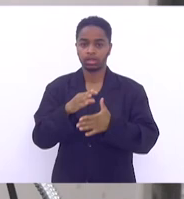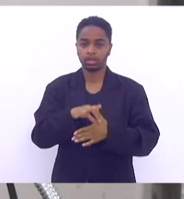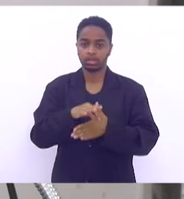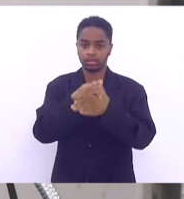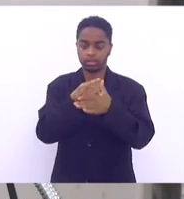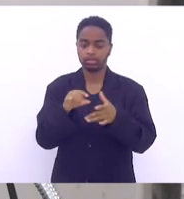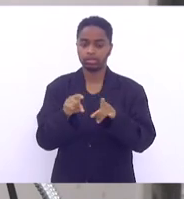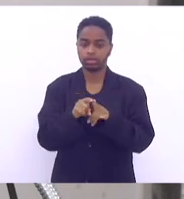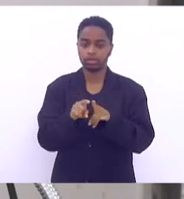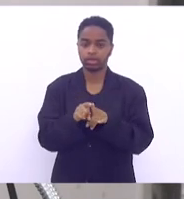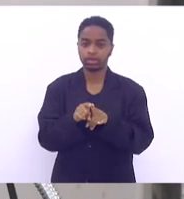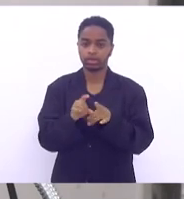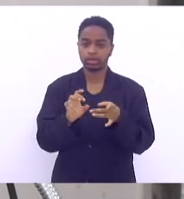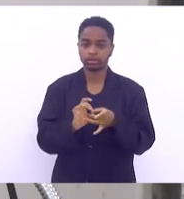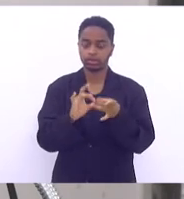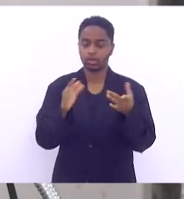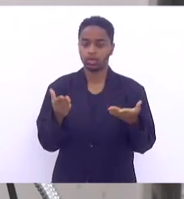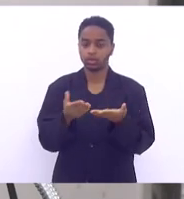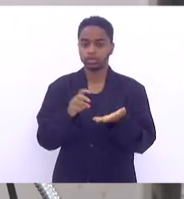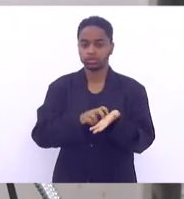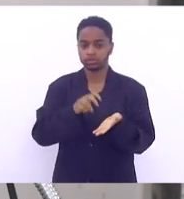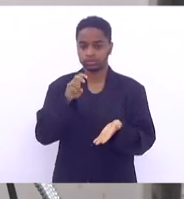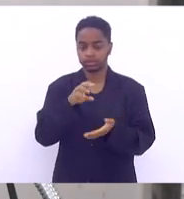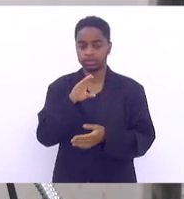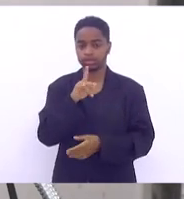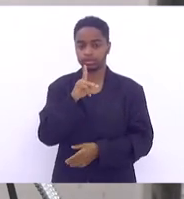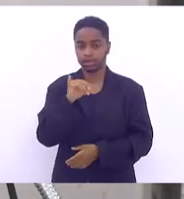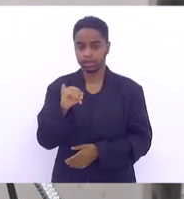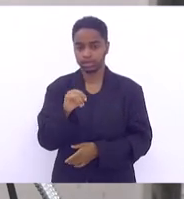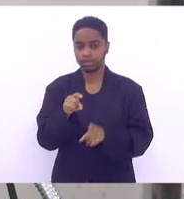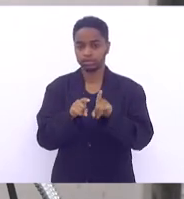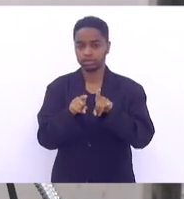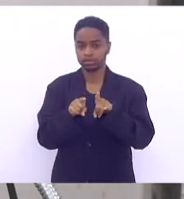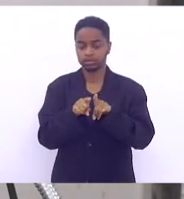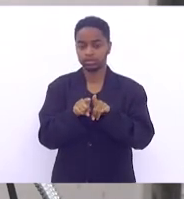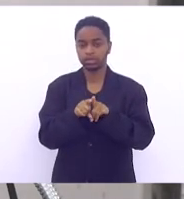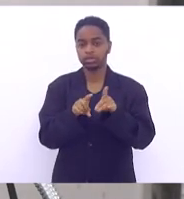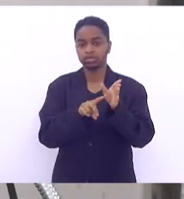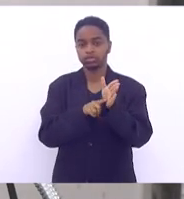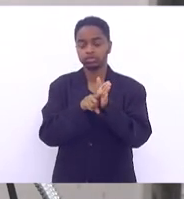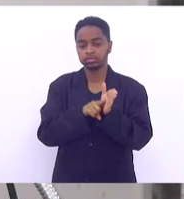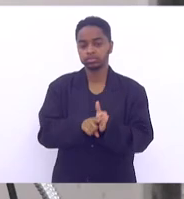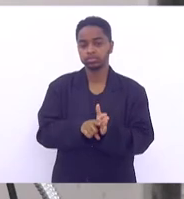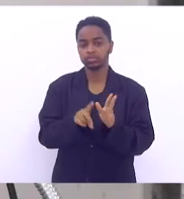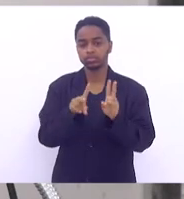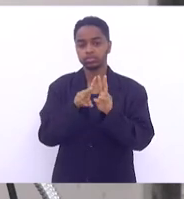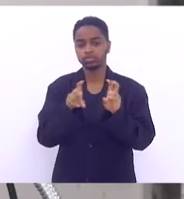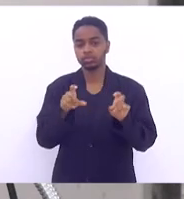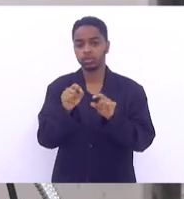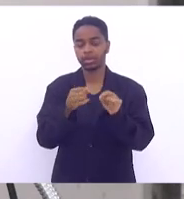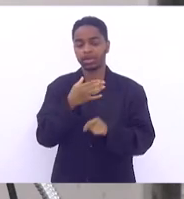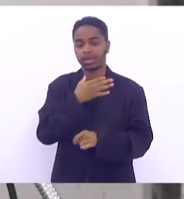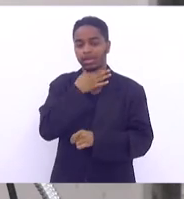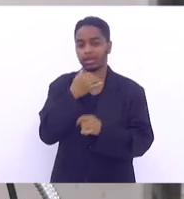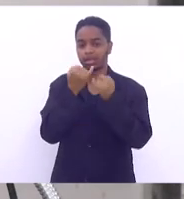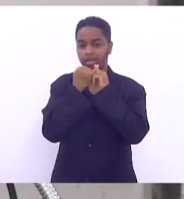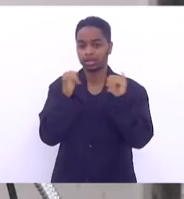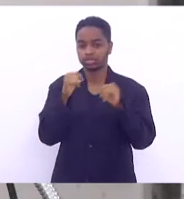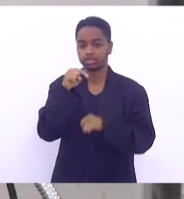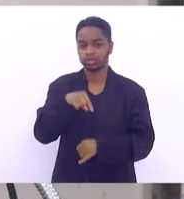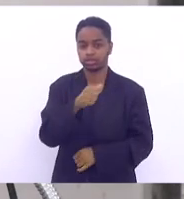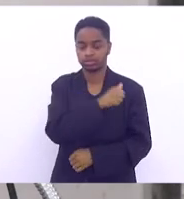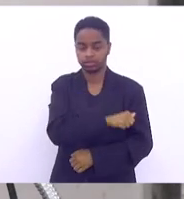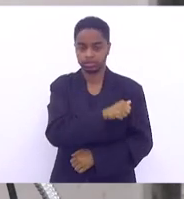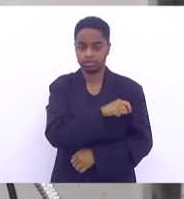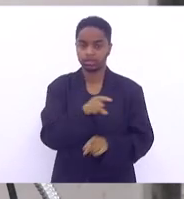na comissão, na CPI, na Comissão Parlamentar de Inquérito sobre os Serviços Delegados, que é justamente essa crise energética do Rio de Janeiro.